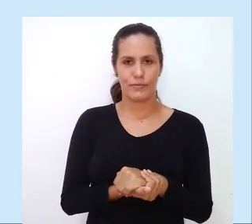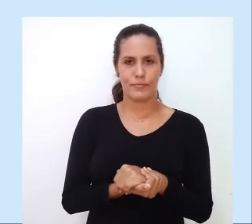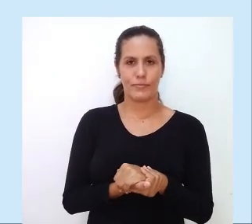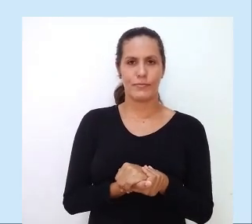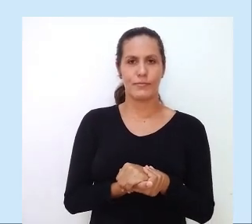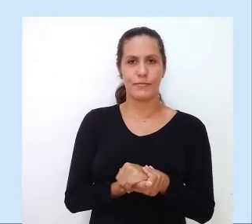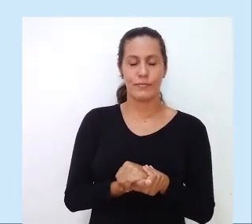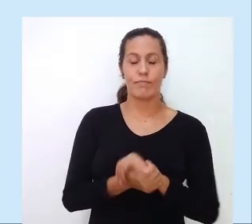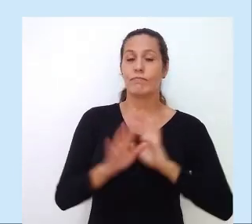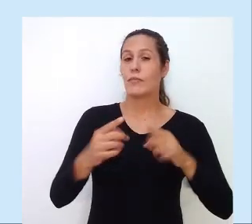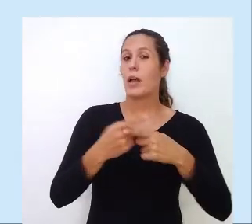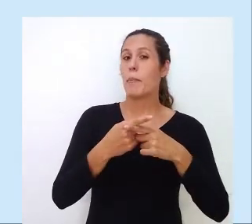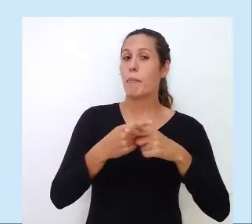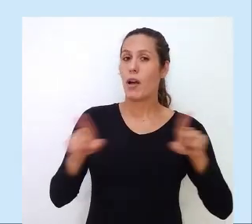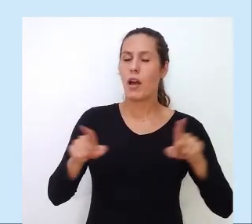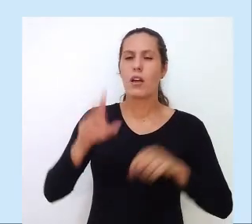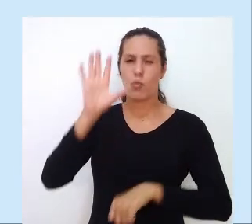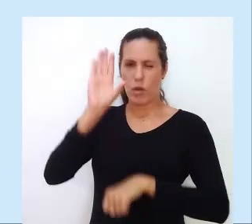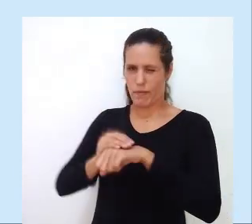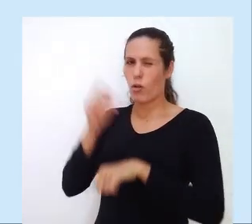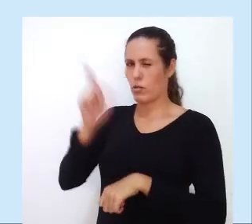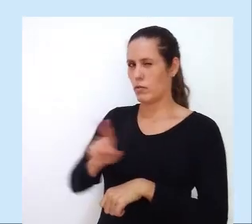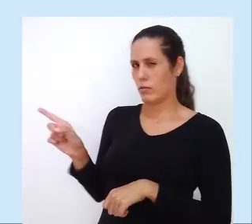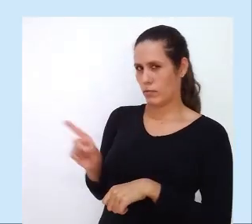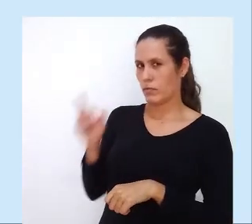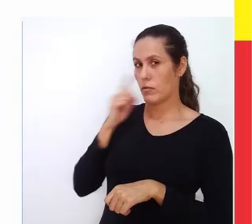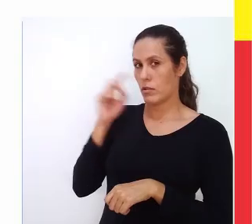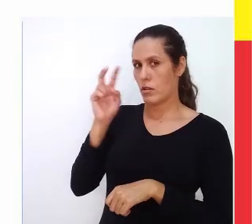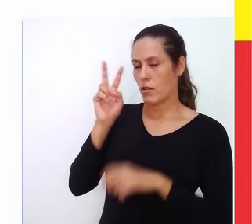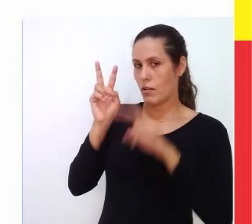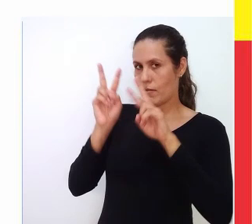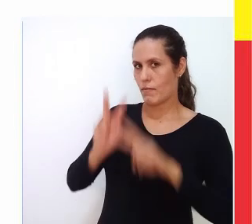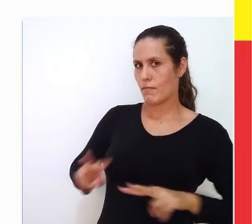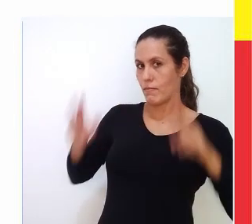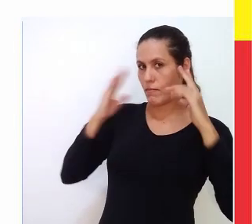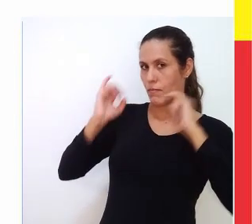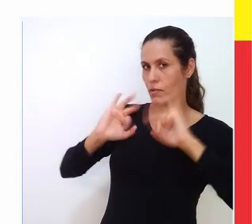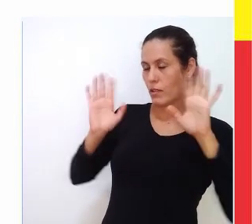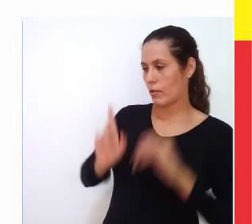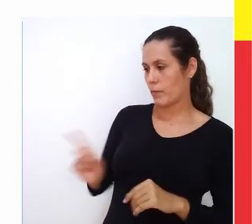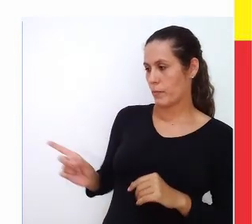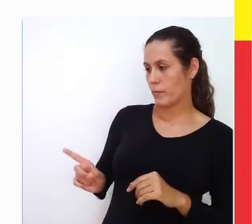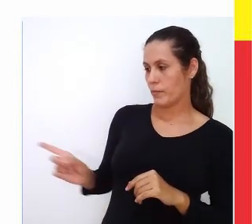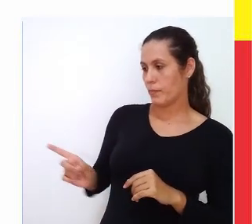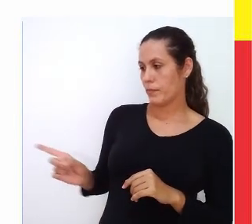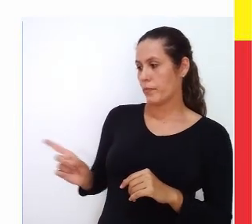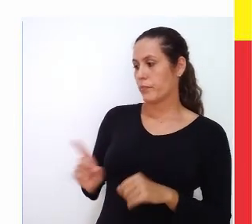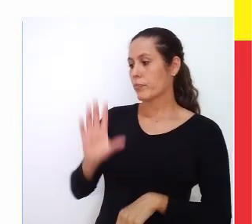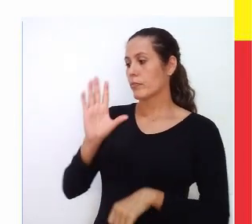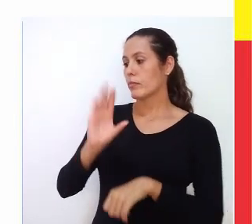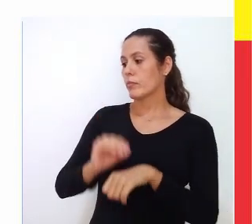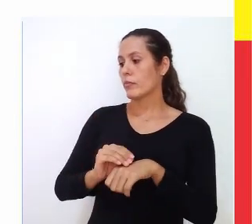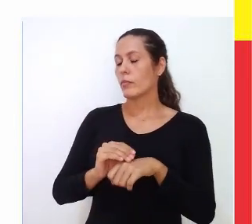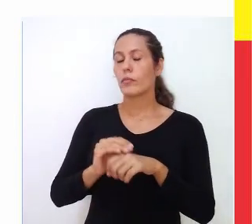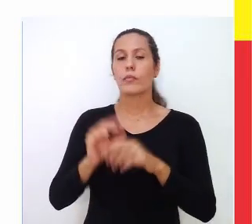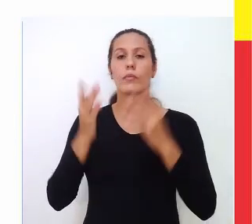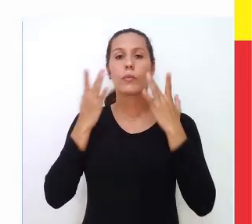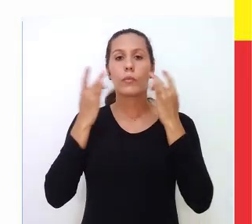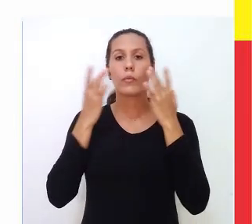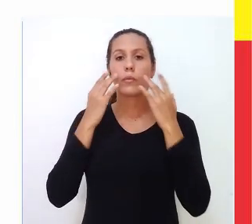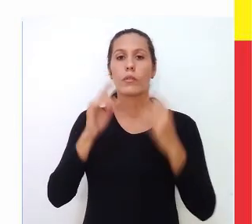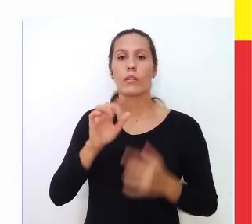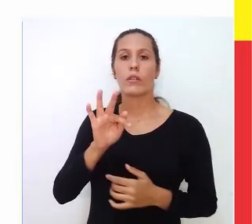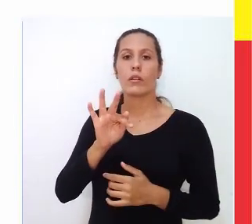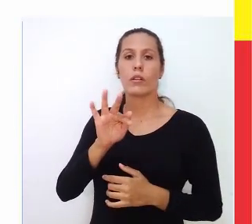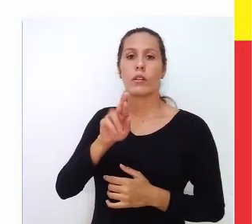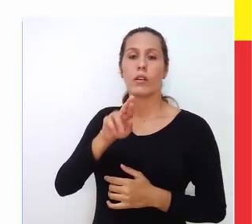daquele personagem. Mais uma foto nessa imagem para vocês poderem ver. Aqui a gente tem uma foto do espetáculo